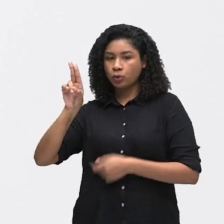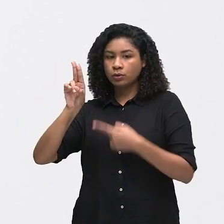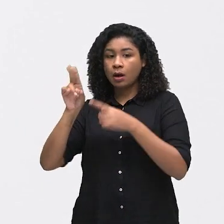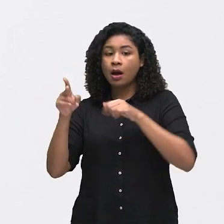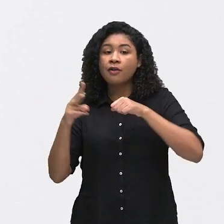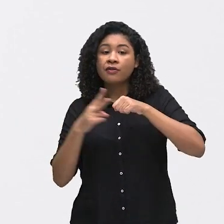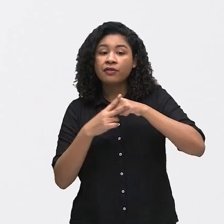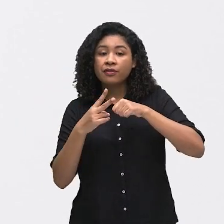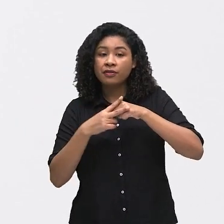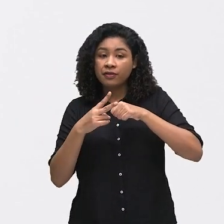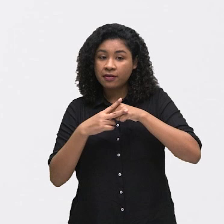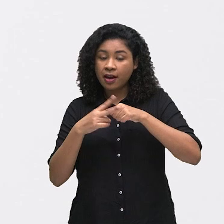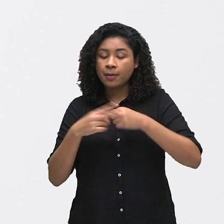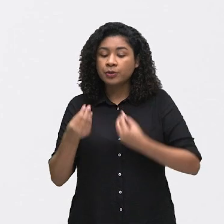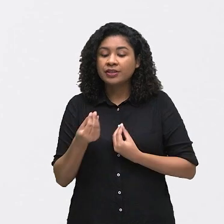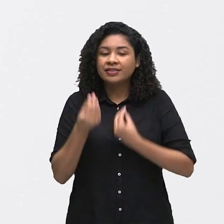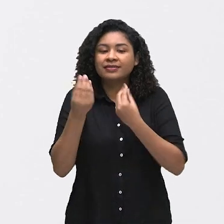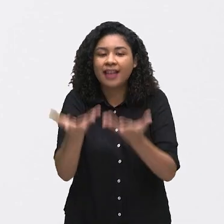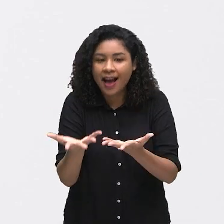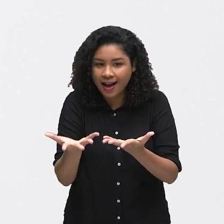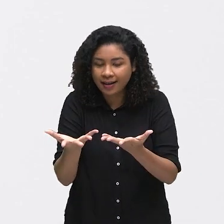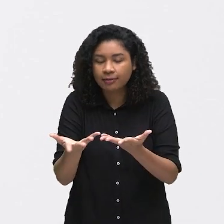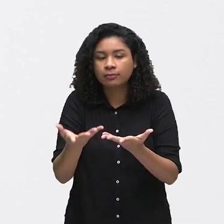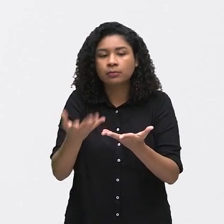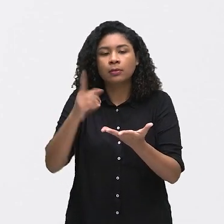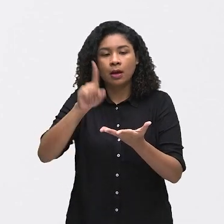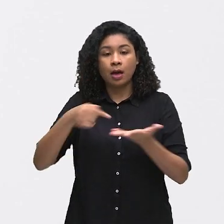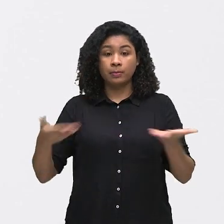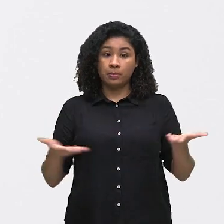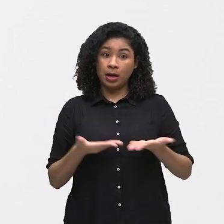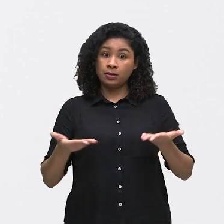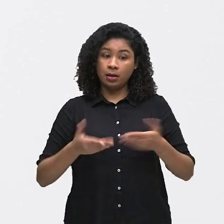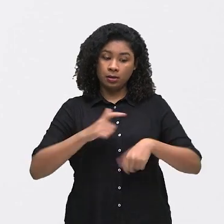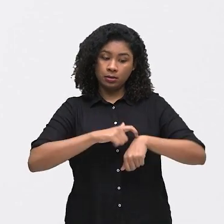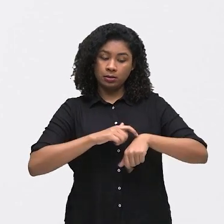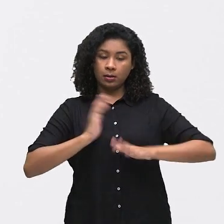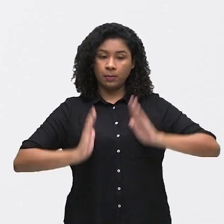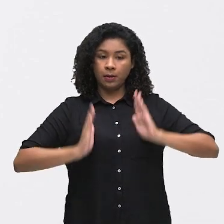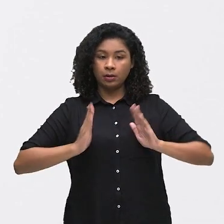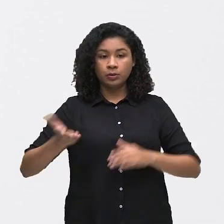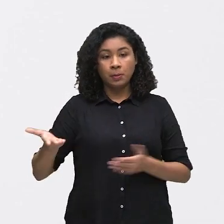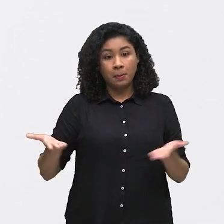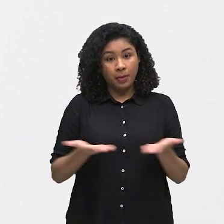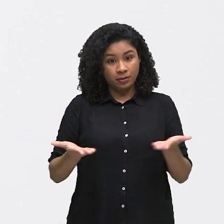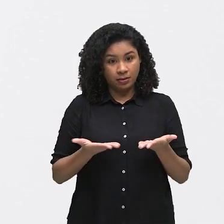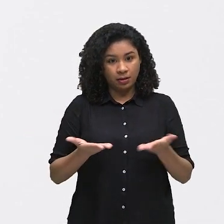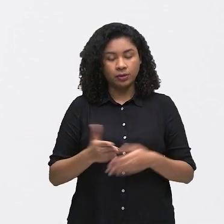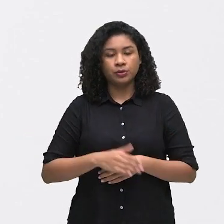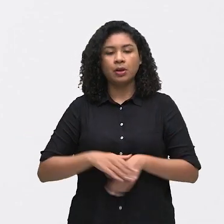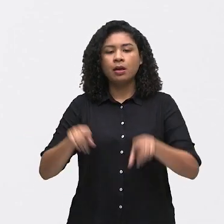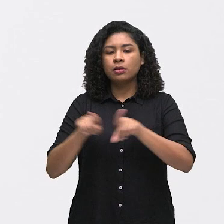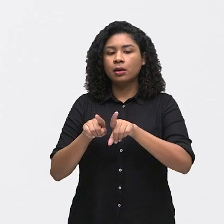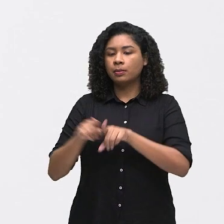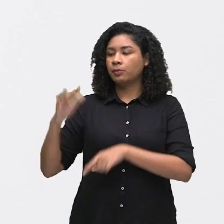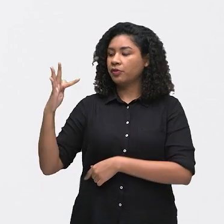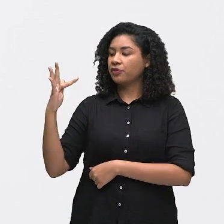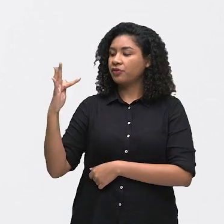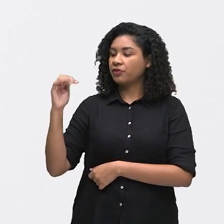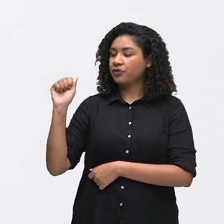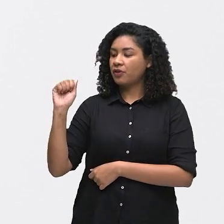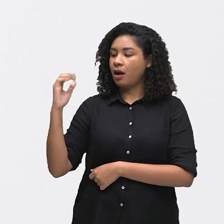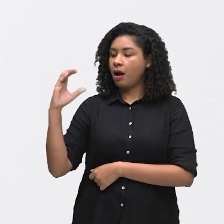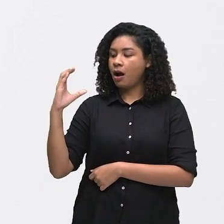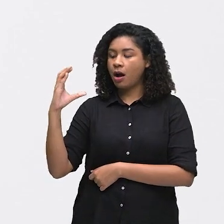ele dá, no presente também. E se faço também no presente, o verbo fazer conjugado no presente e o